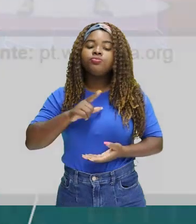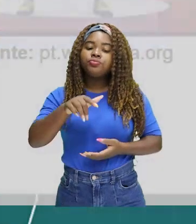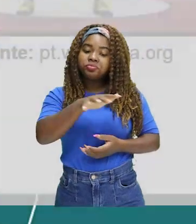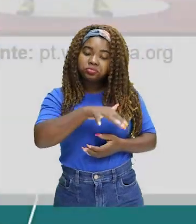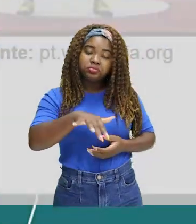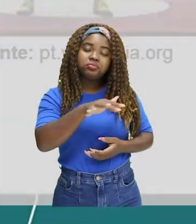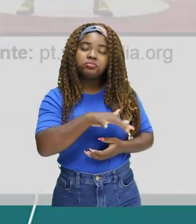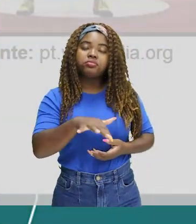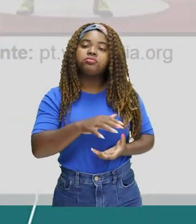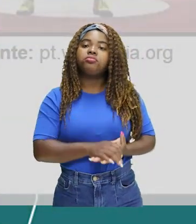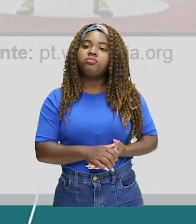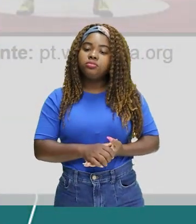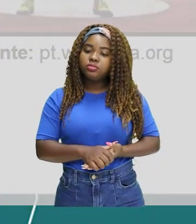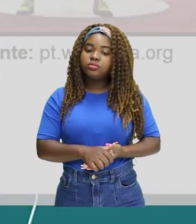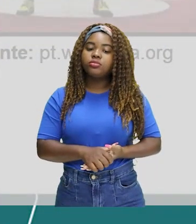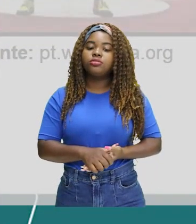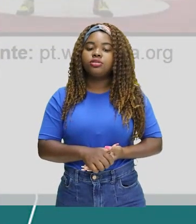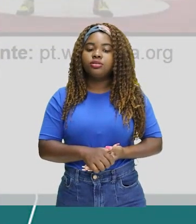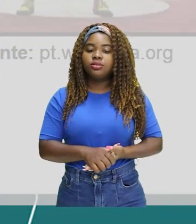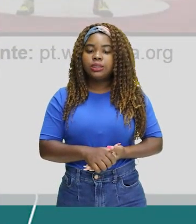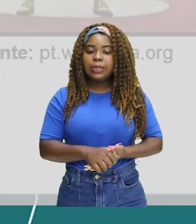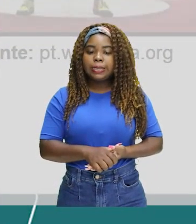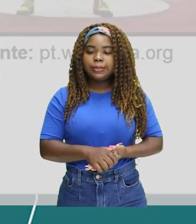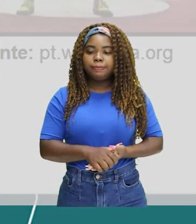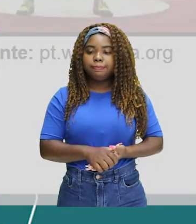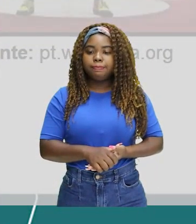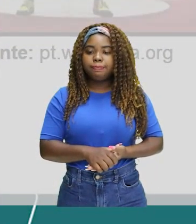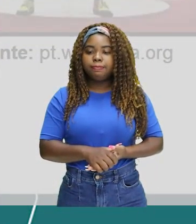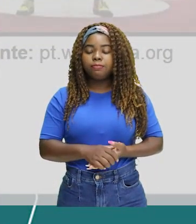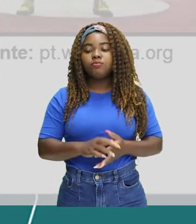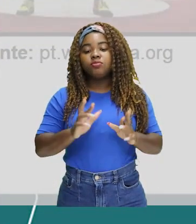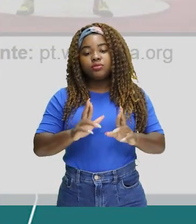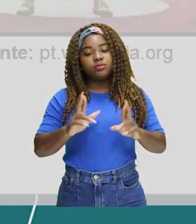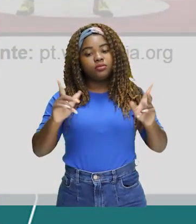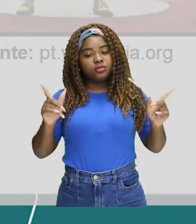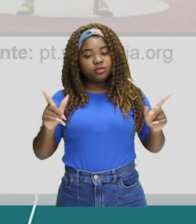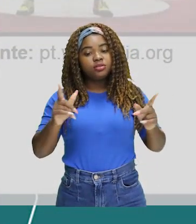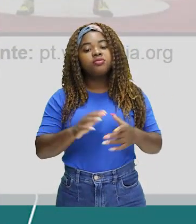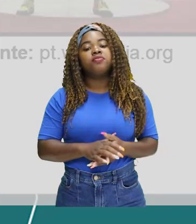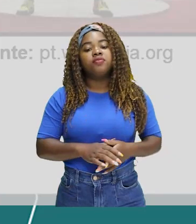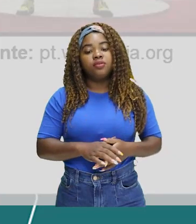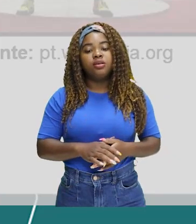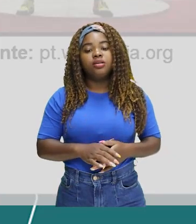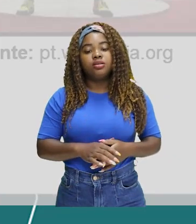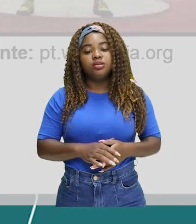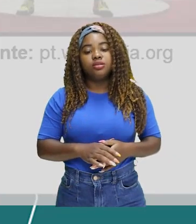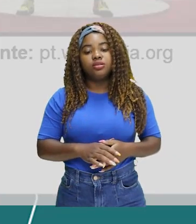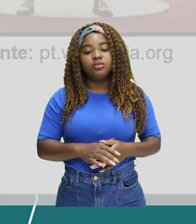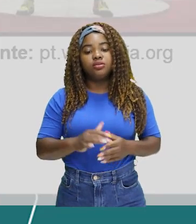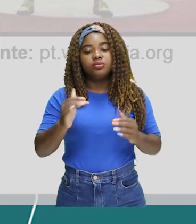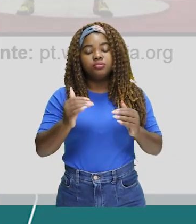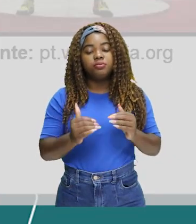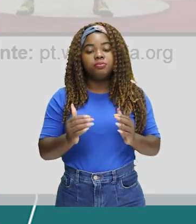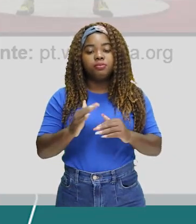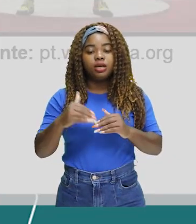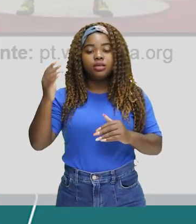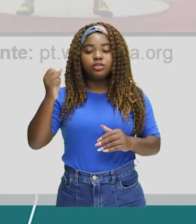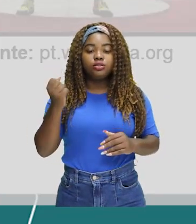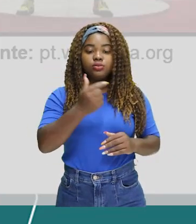Área de lançamento. A área de lançamento do disco já é um pouquinho maior do que a área de lançamento